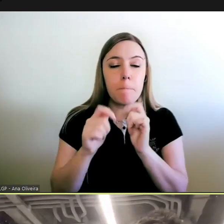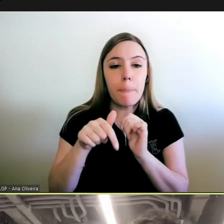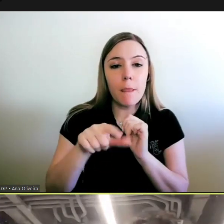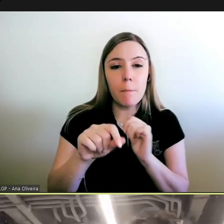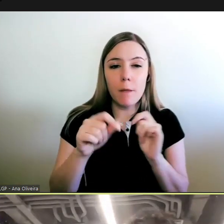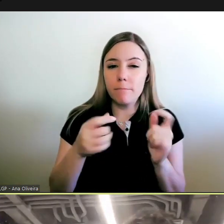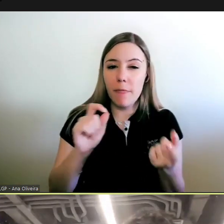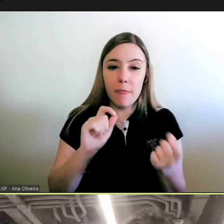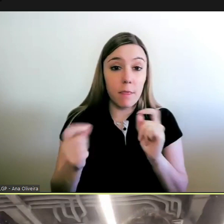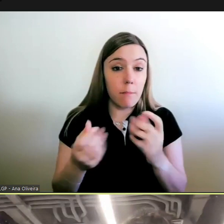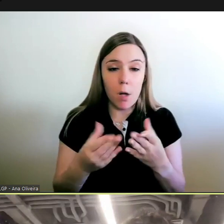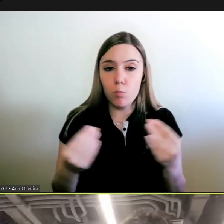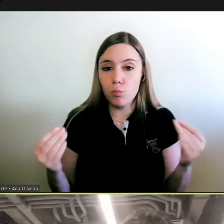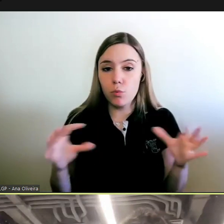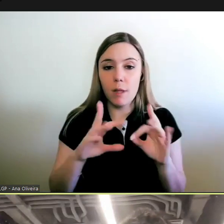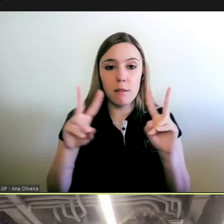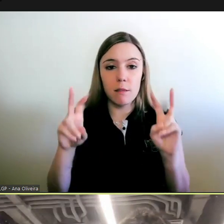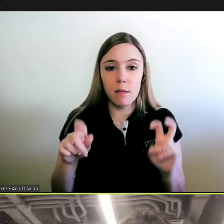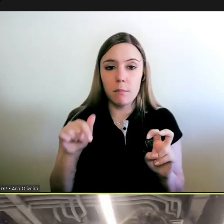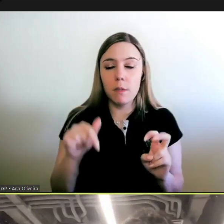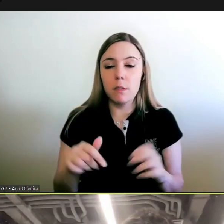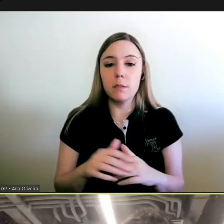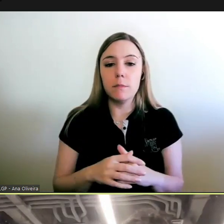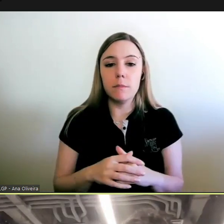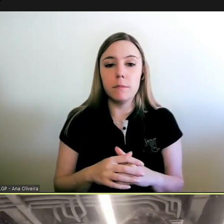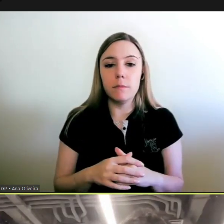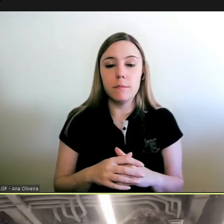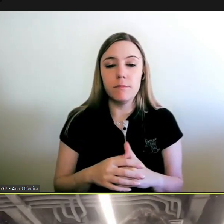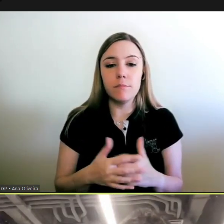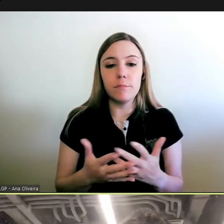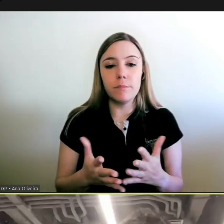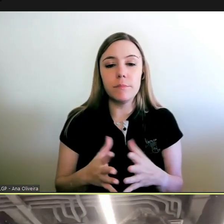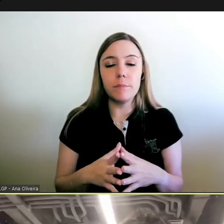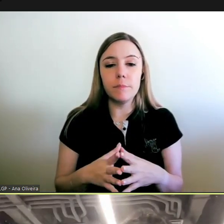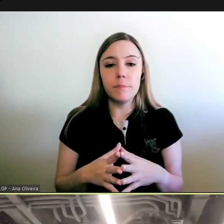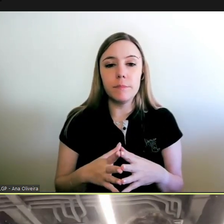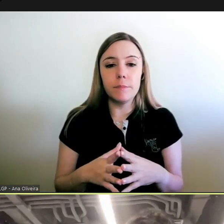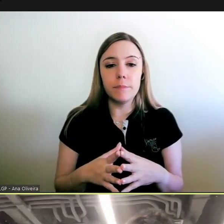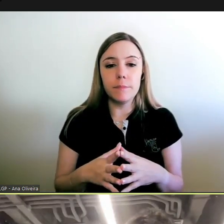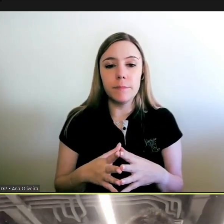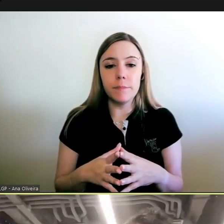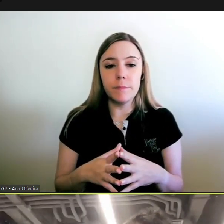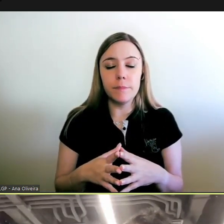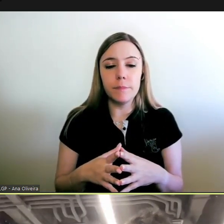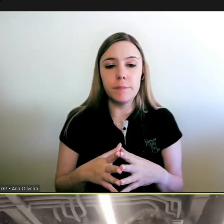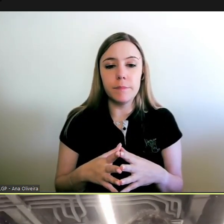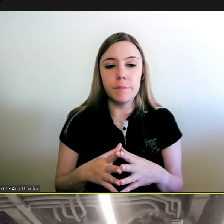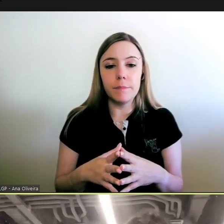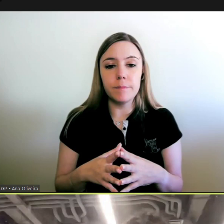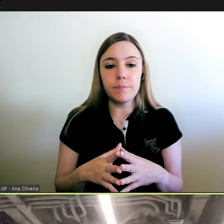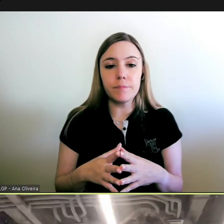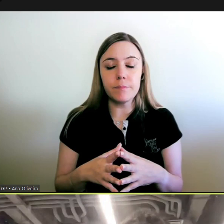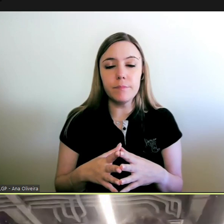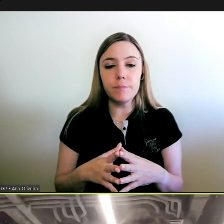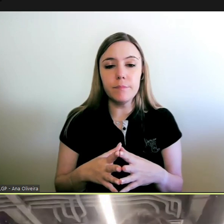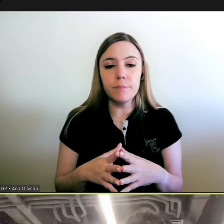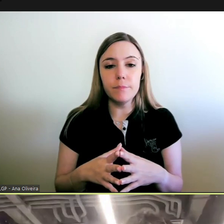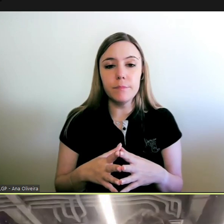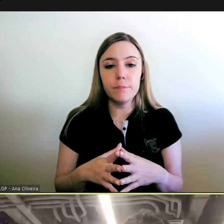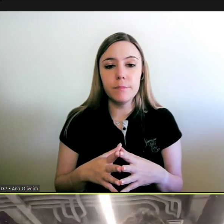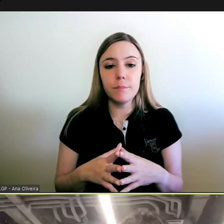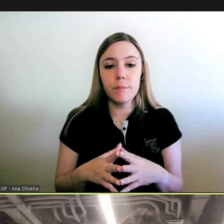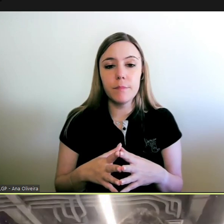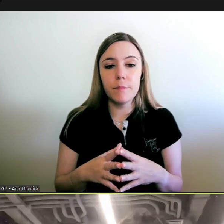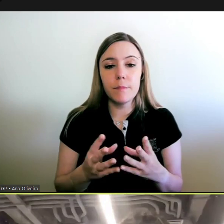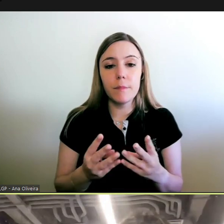tema que para aqui trago relativamente a isto, que é o dos riscos, o dos riscos que pode representar um instrumento